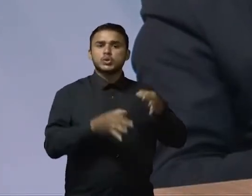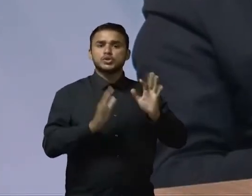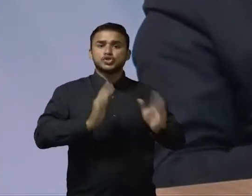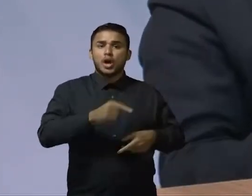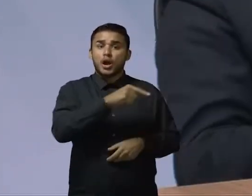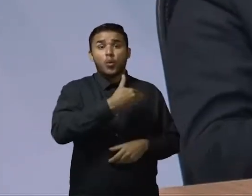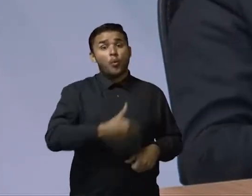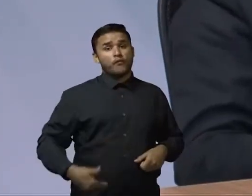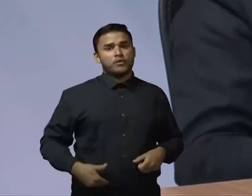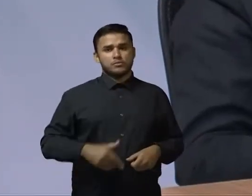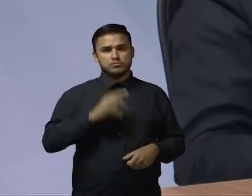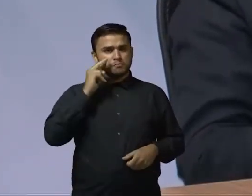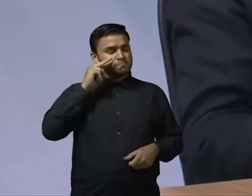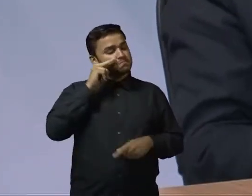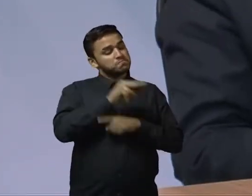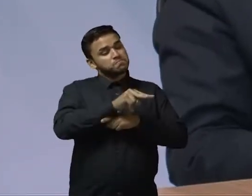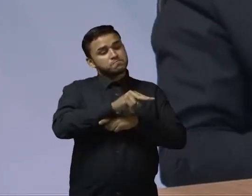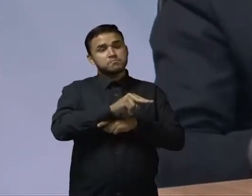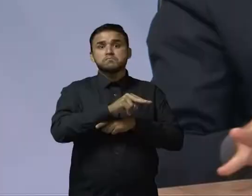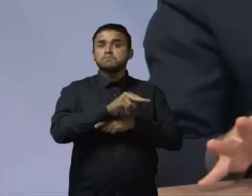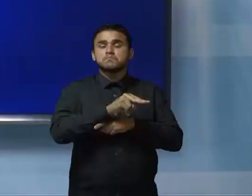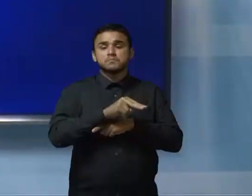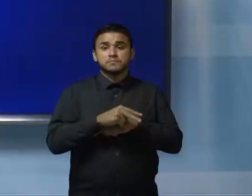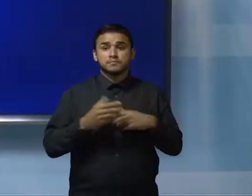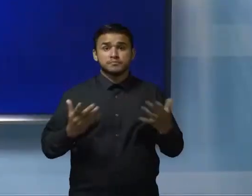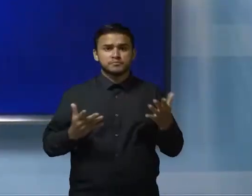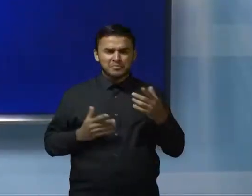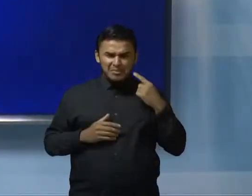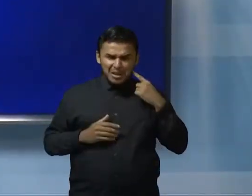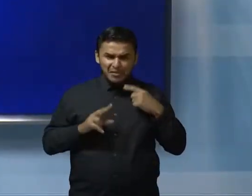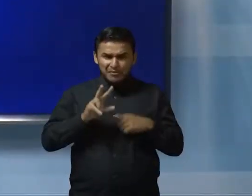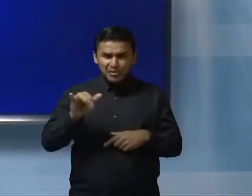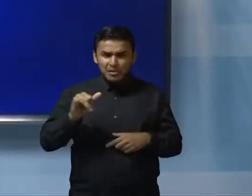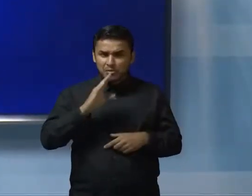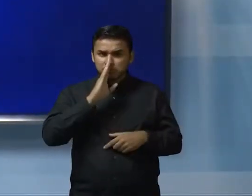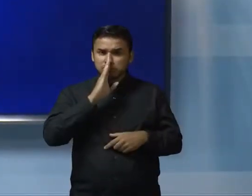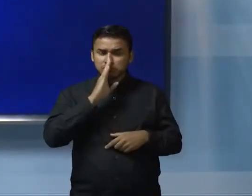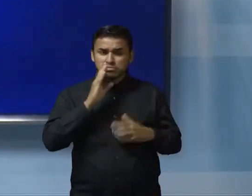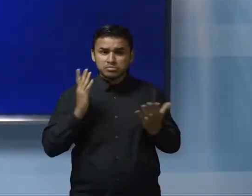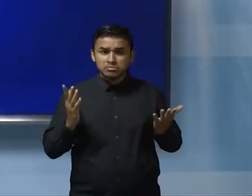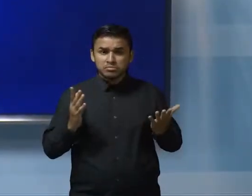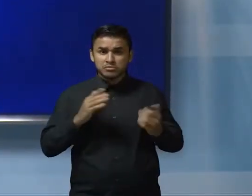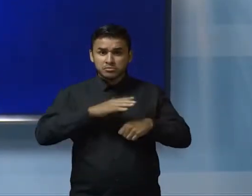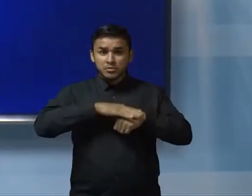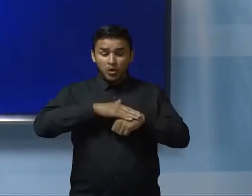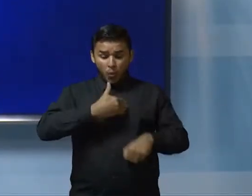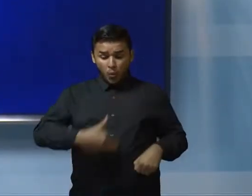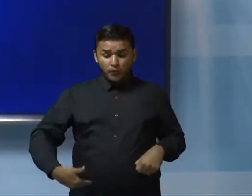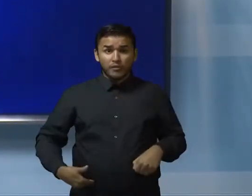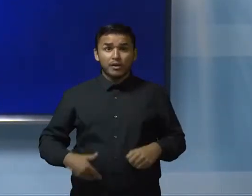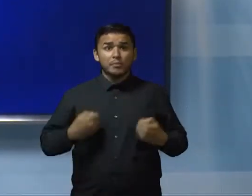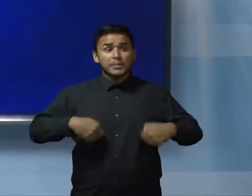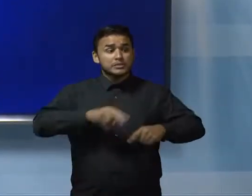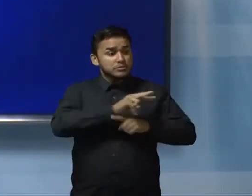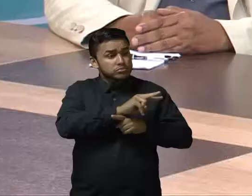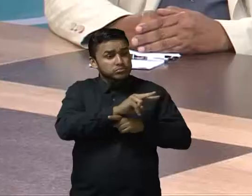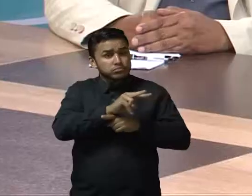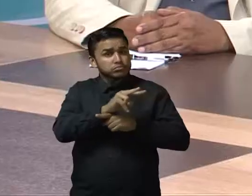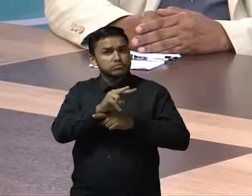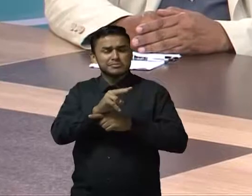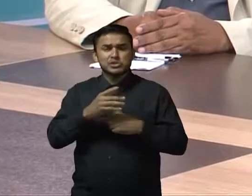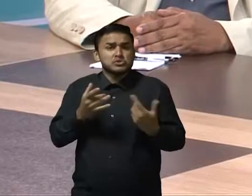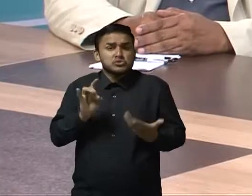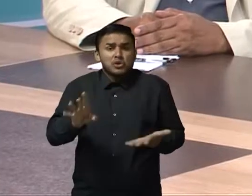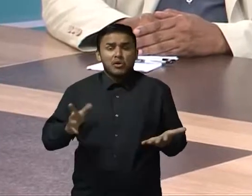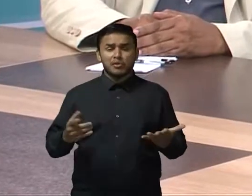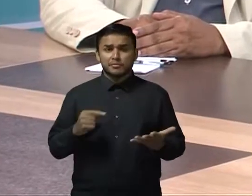Estado. Essa foi a grande falácia. Primeiro, ele não estava neutralizado. Ele estaria neutralizado se o Estado tivesse funcional naquele lugar. Aí